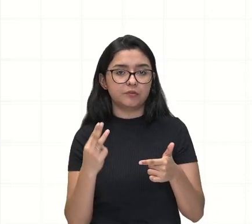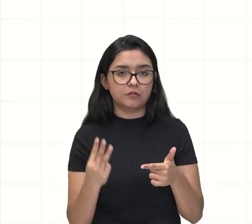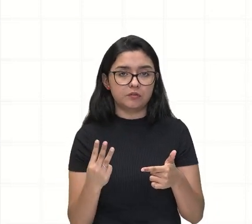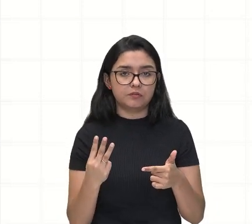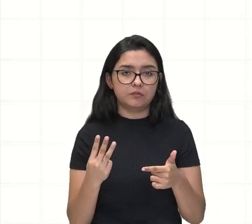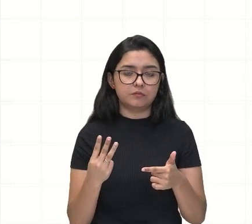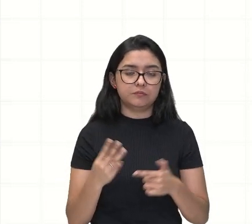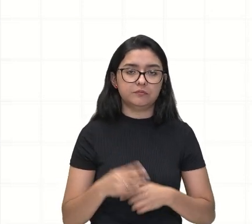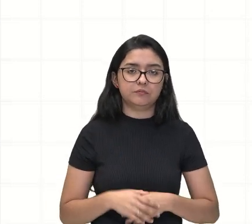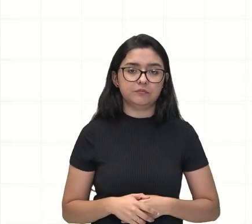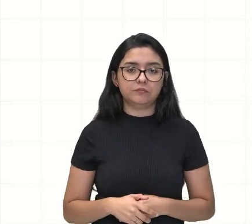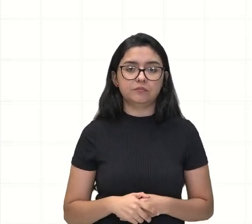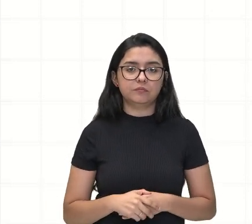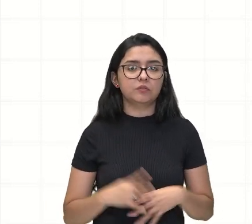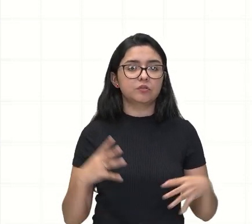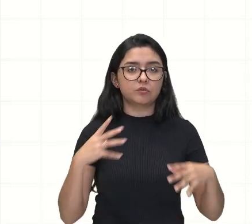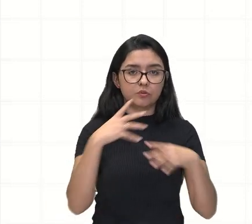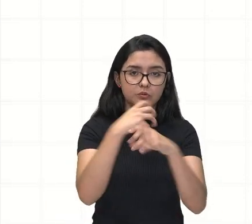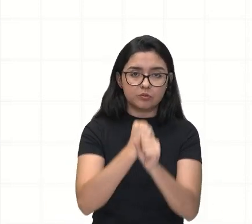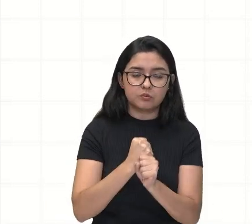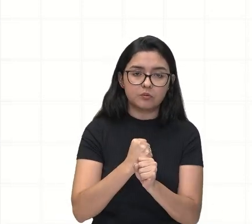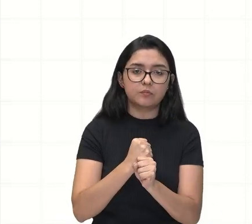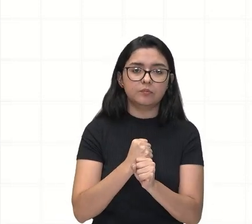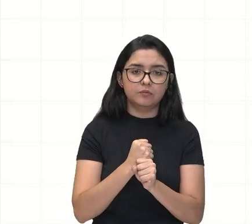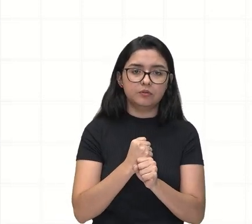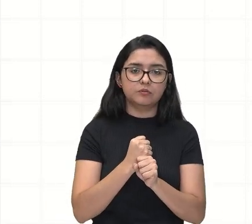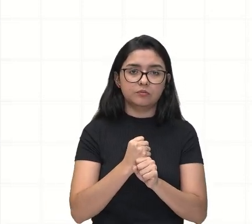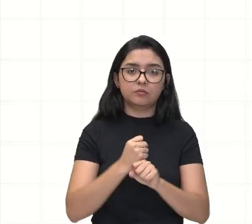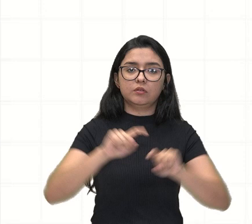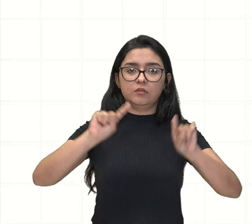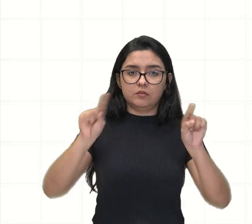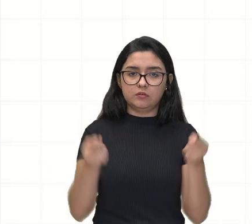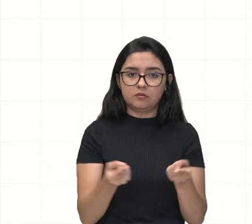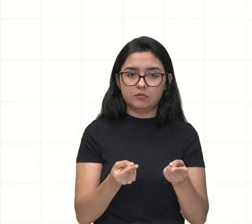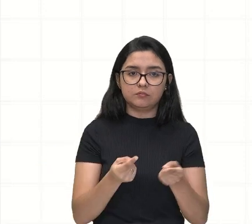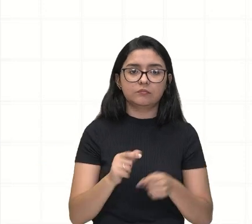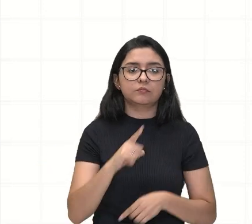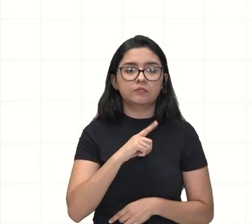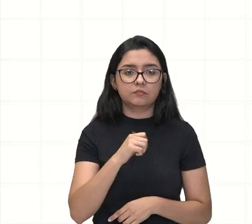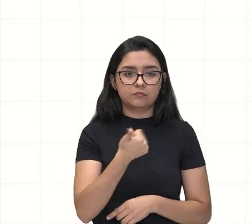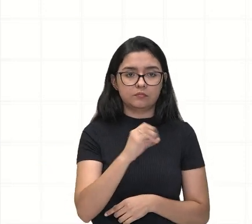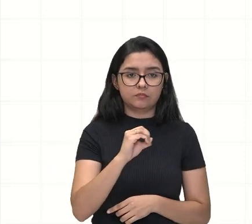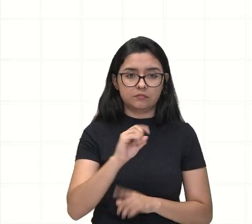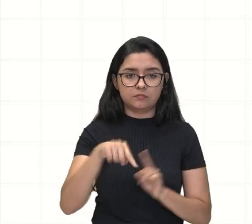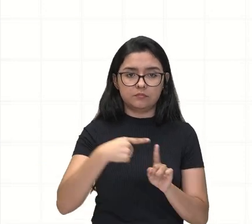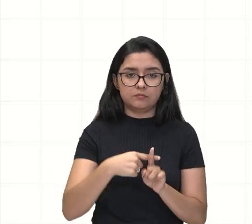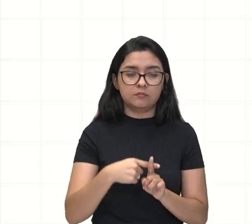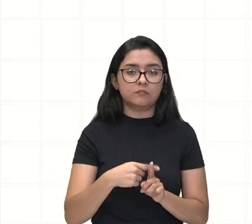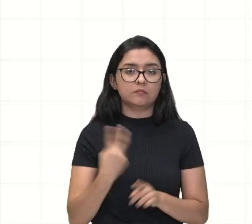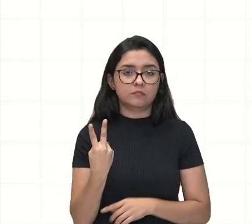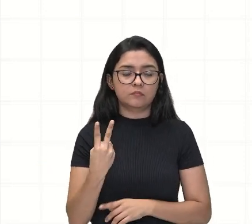por 3. Somando o que nós temos dentro do parênteses, nós temos 10 mais 2, que é 12.